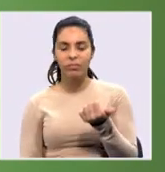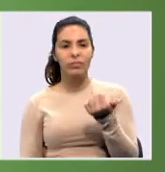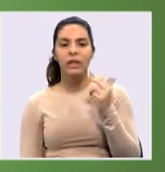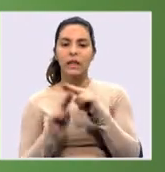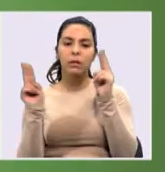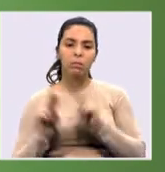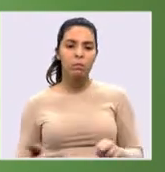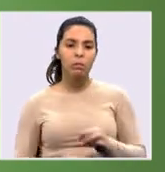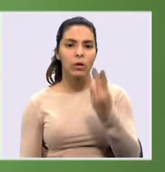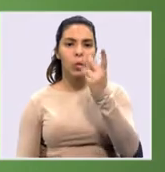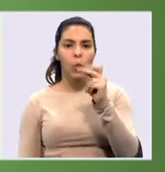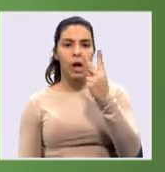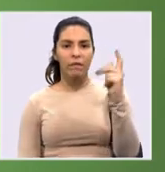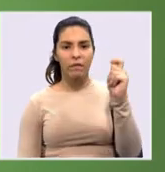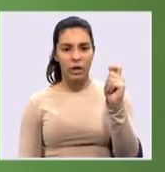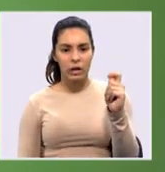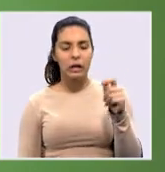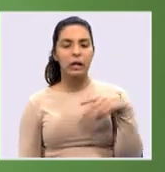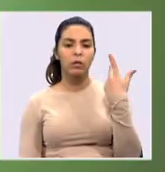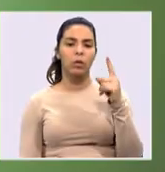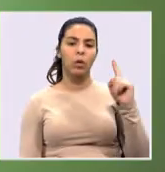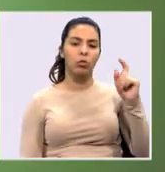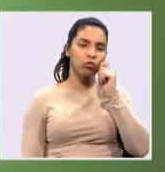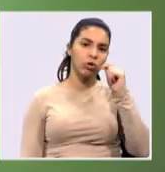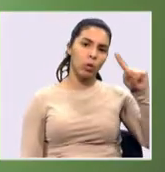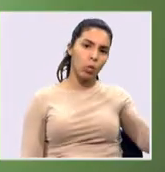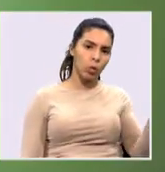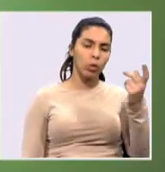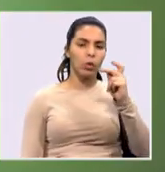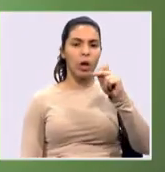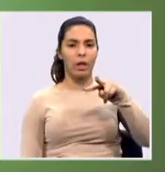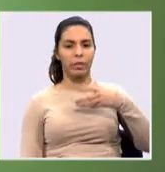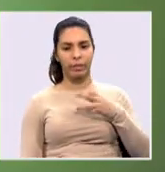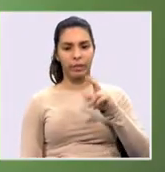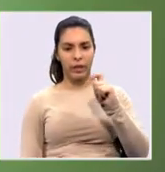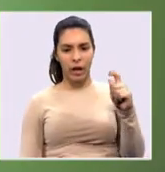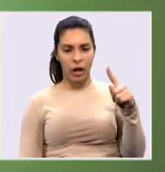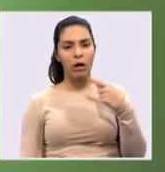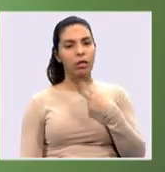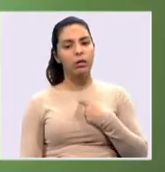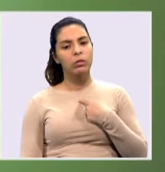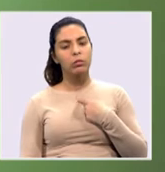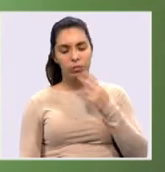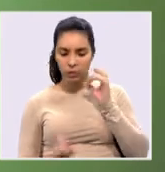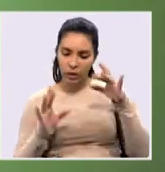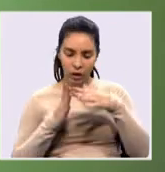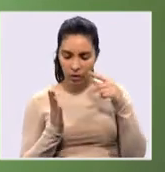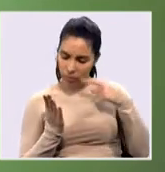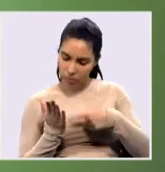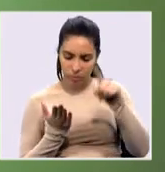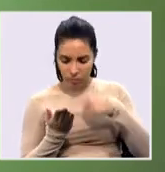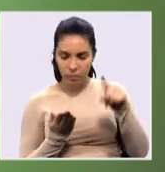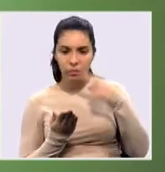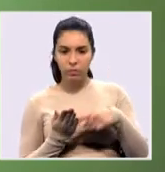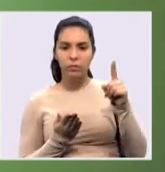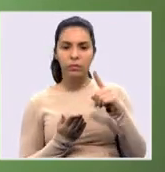mais internacional. Wave, também não correu bem. E o André Campos estava no telemóvel a ver na